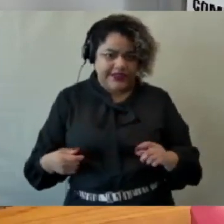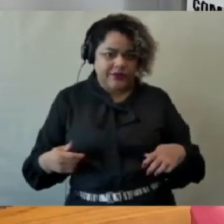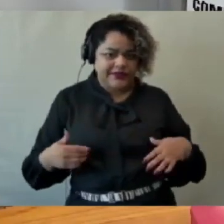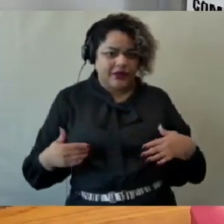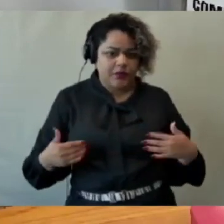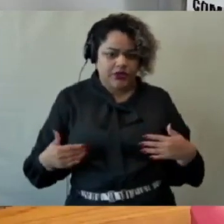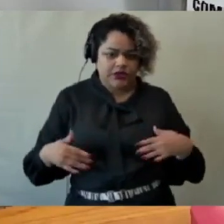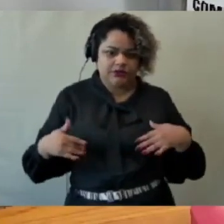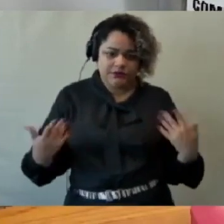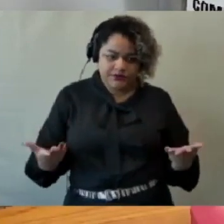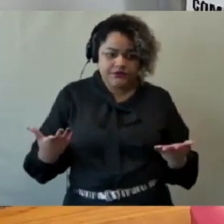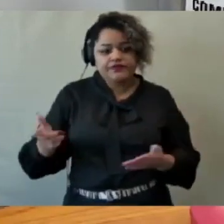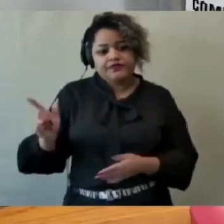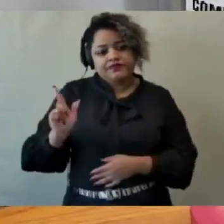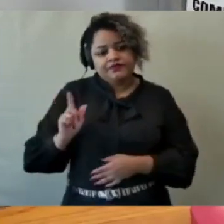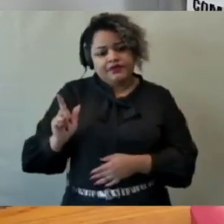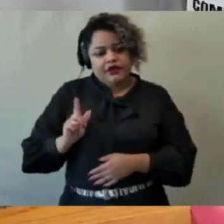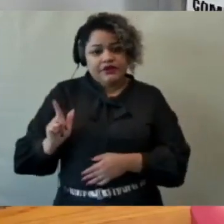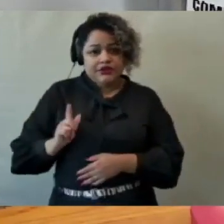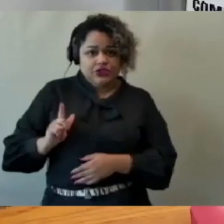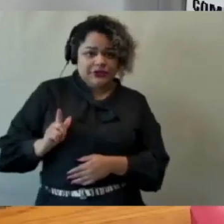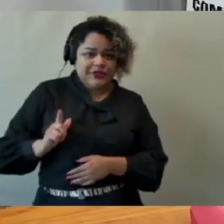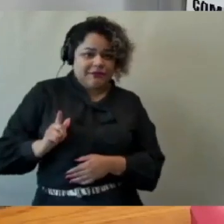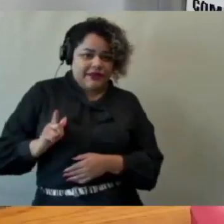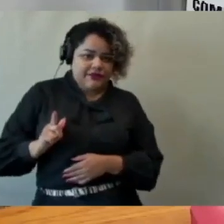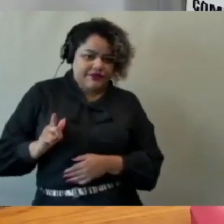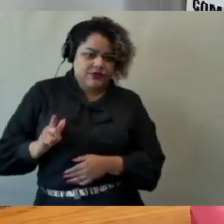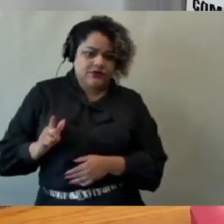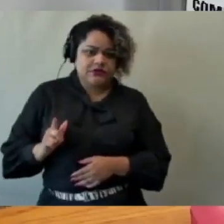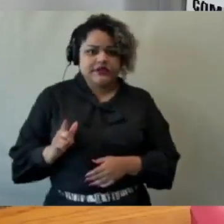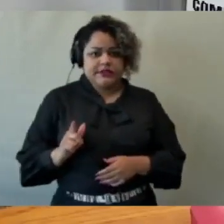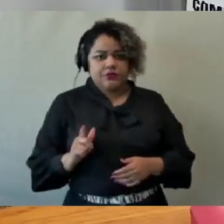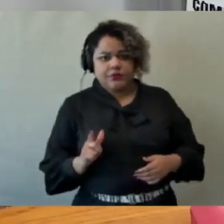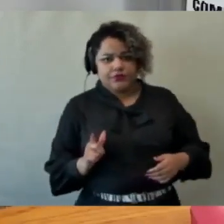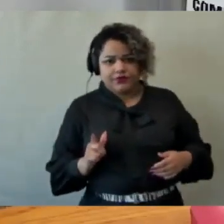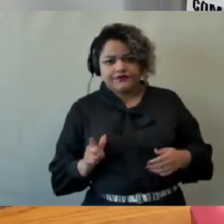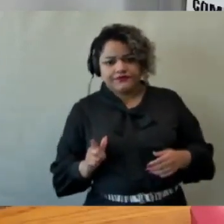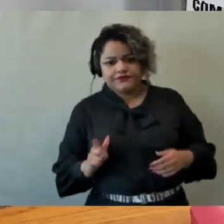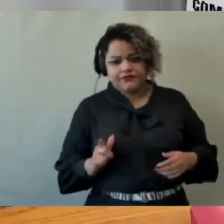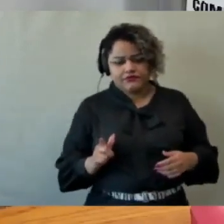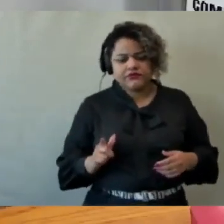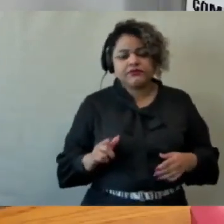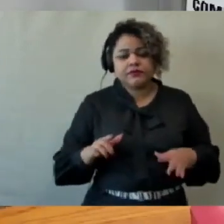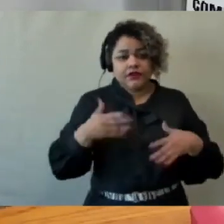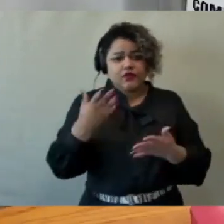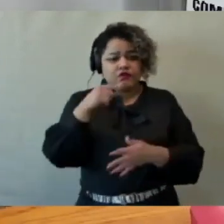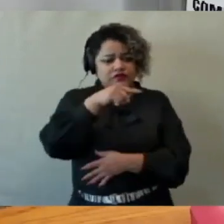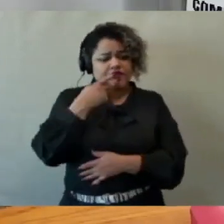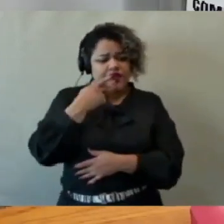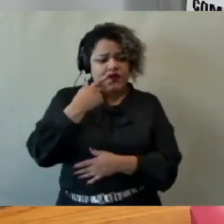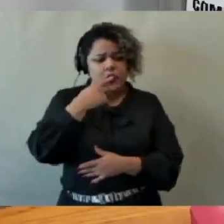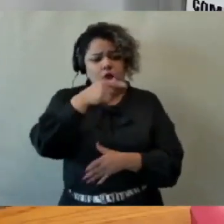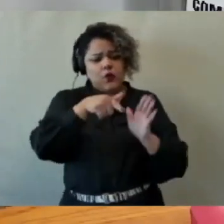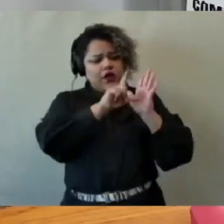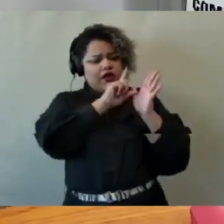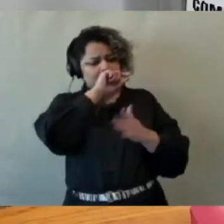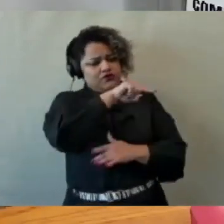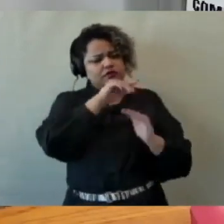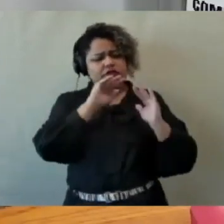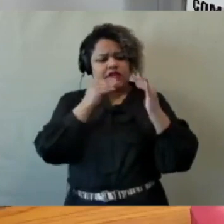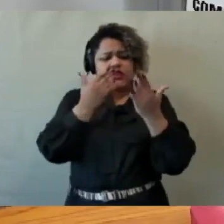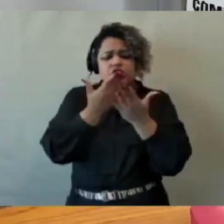e você saiu de lá para cá, você até relata para a gente que você não tinha estudo, mas você tinha conhecimento.